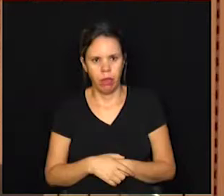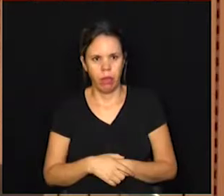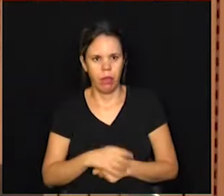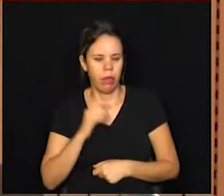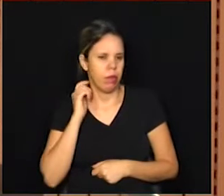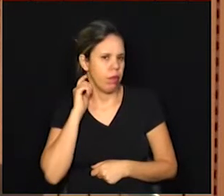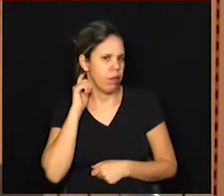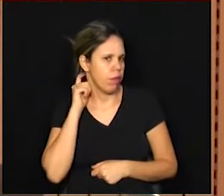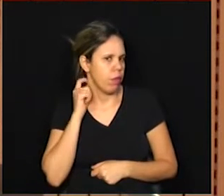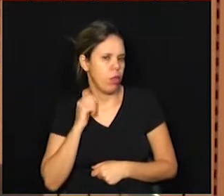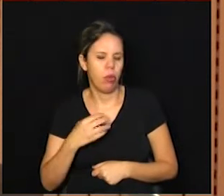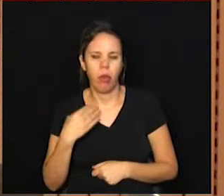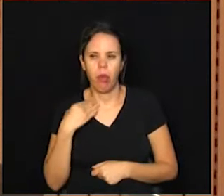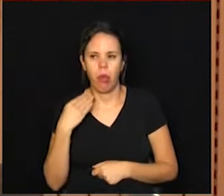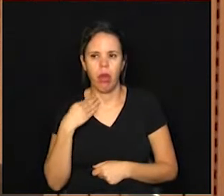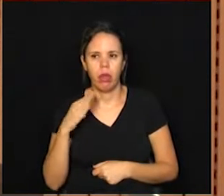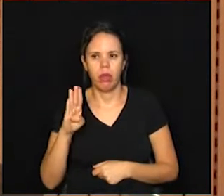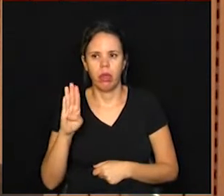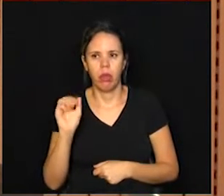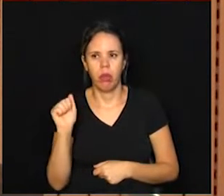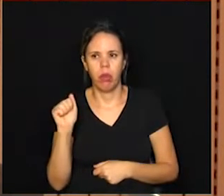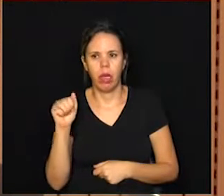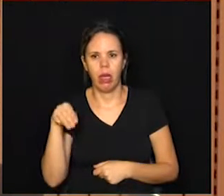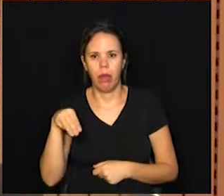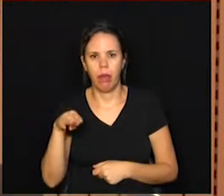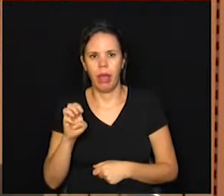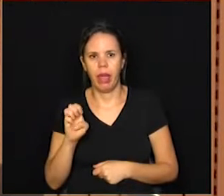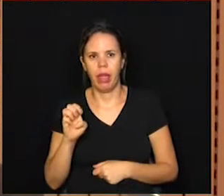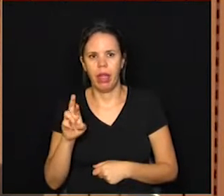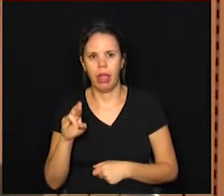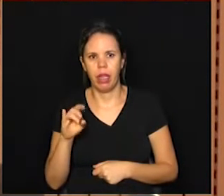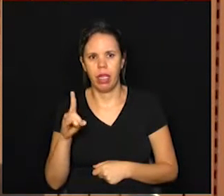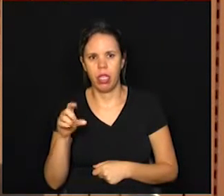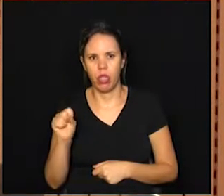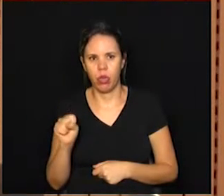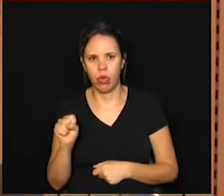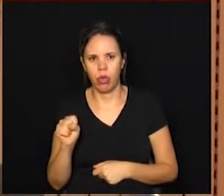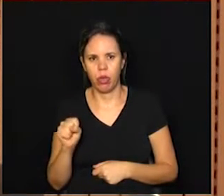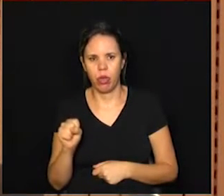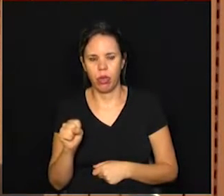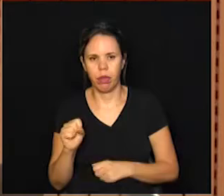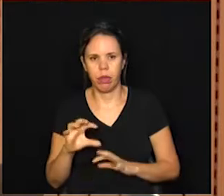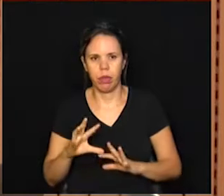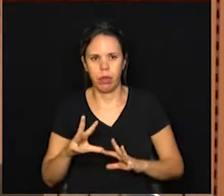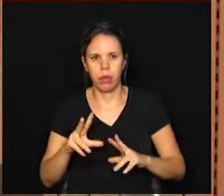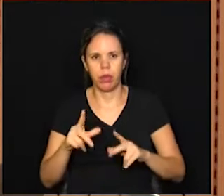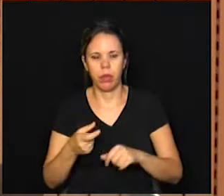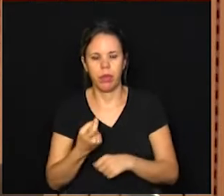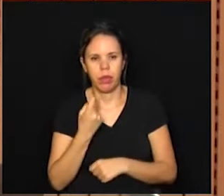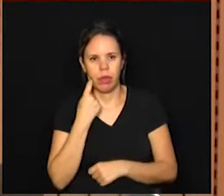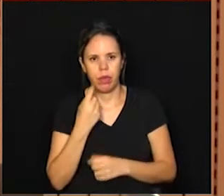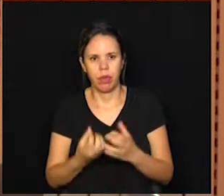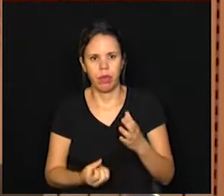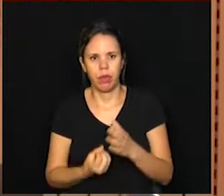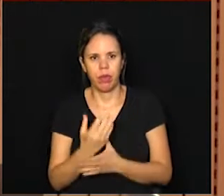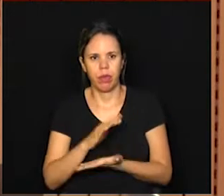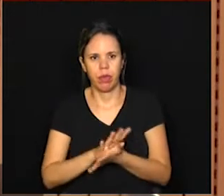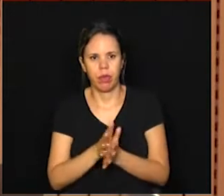no Bamerindos. O banco, sob esses ataques de todas as sextas-feiras, foi sendo